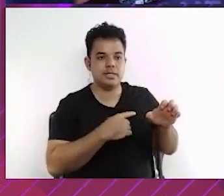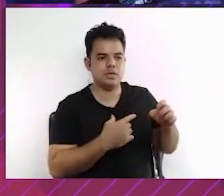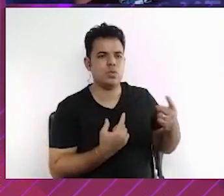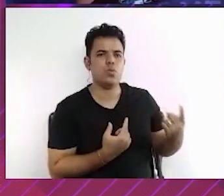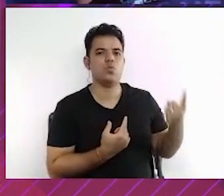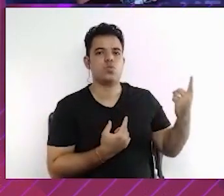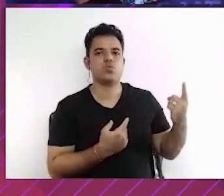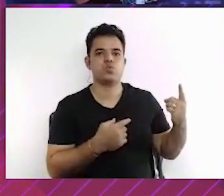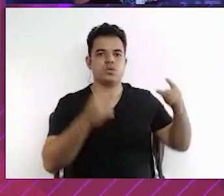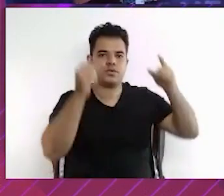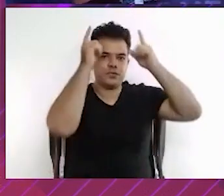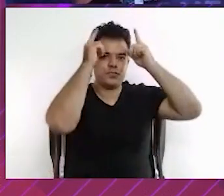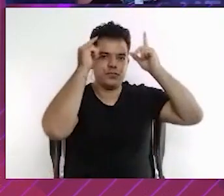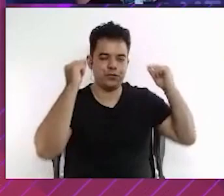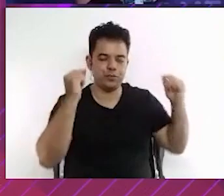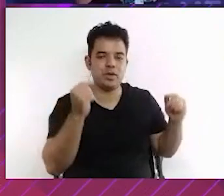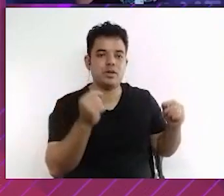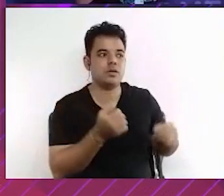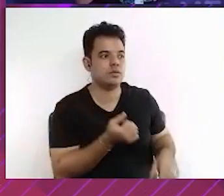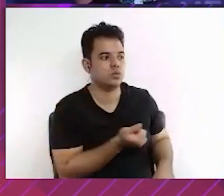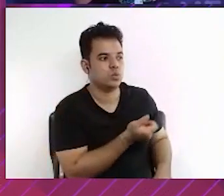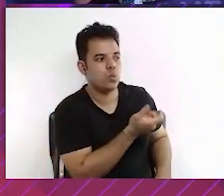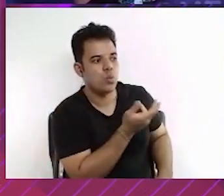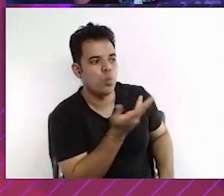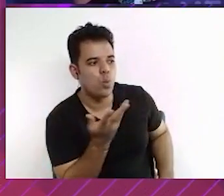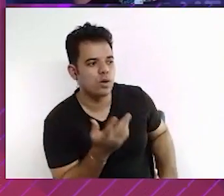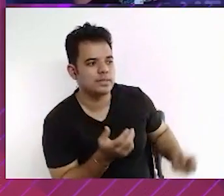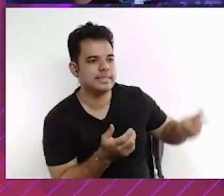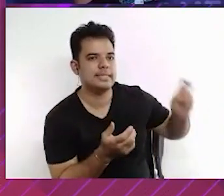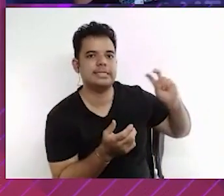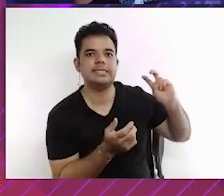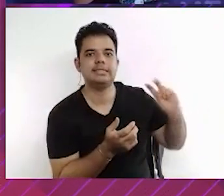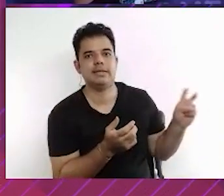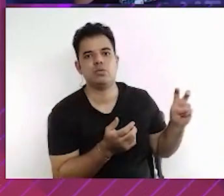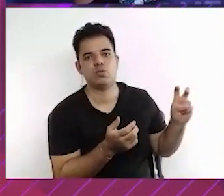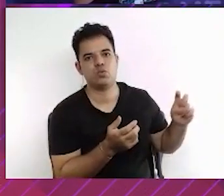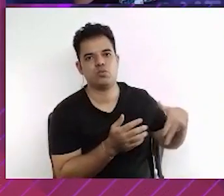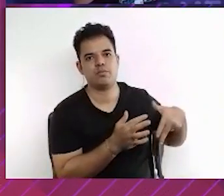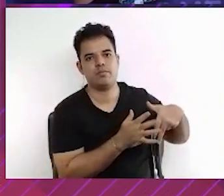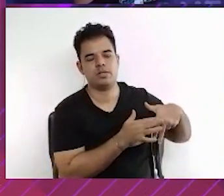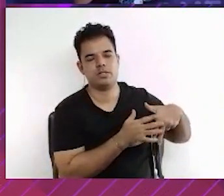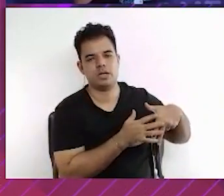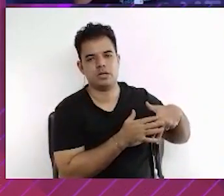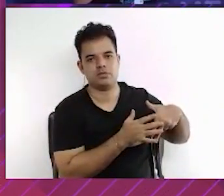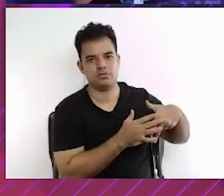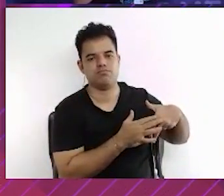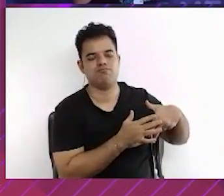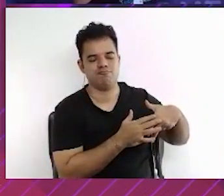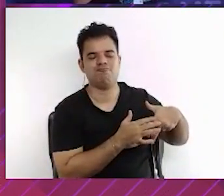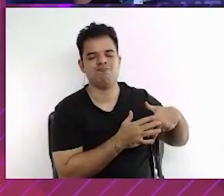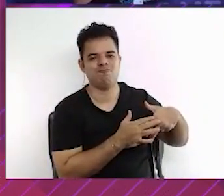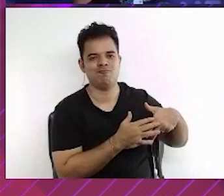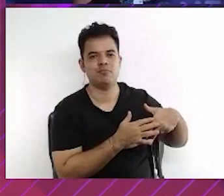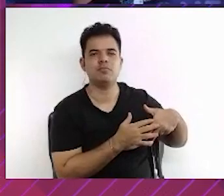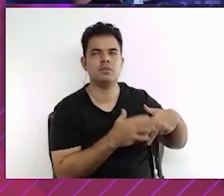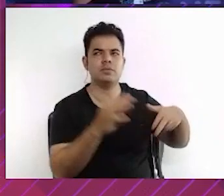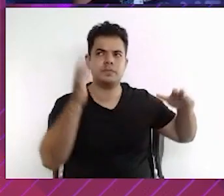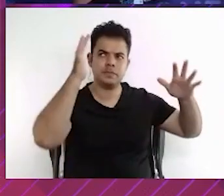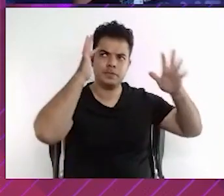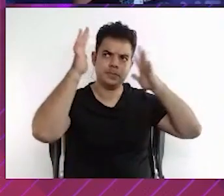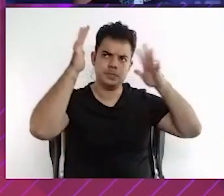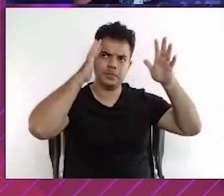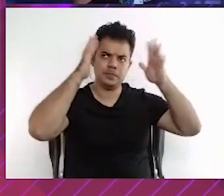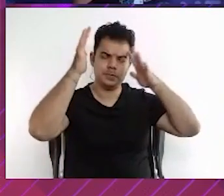de enfermagem está responsável por uns 5 pacientes. Essa estimativa é feita assim, pensando em